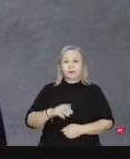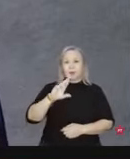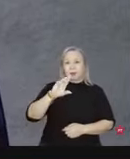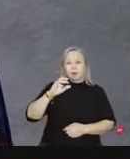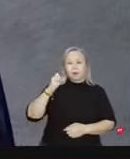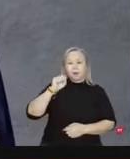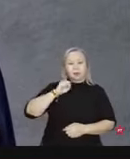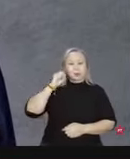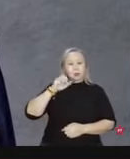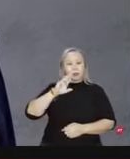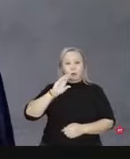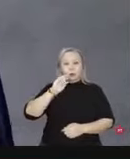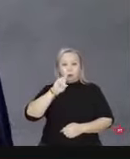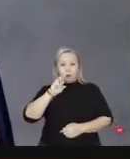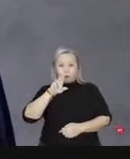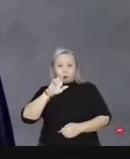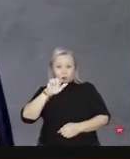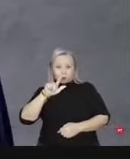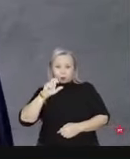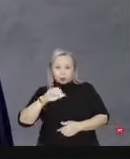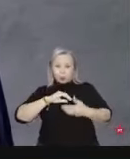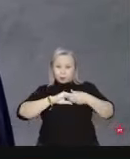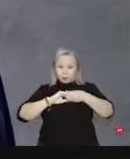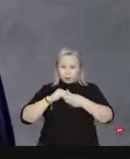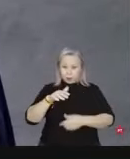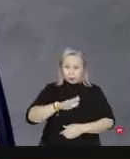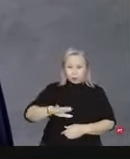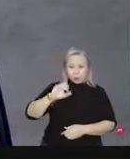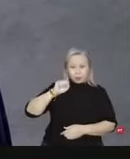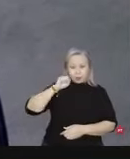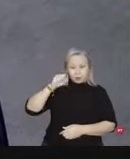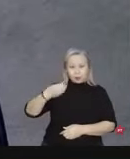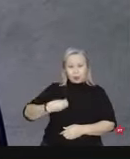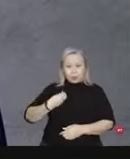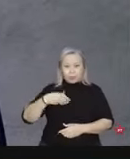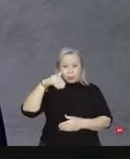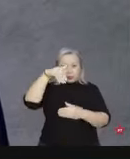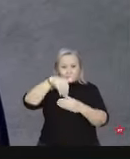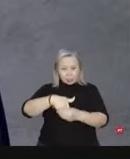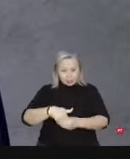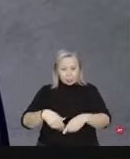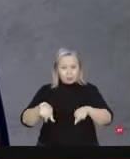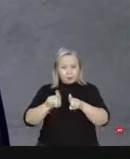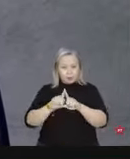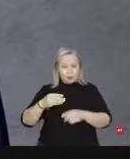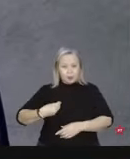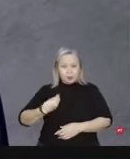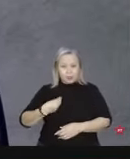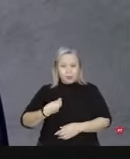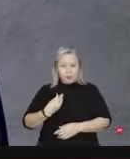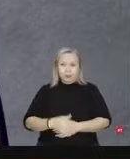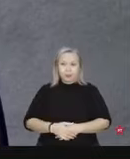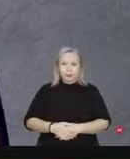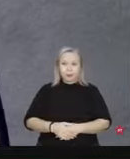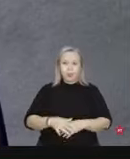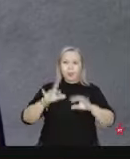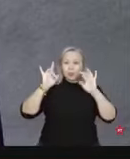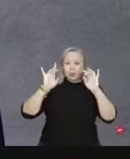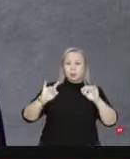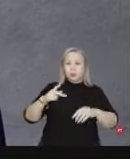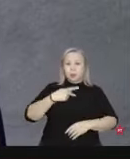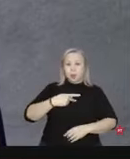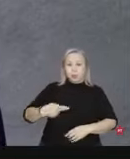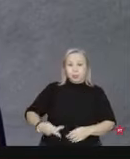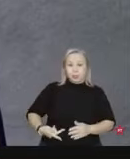de quem cumprimento todos os senadores presentes e os senadores eleitos presentes, o excelentíssimo presidente da